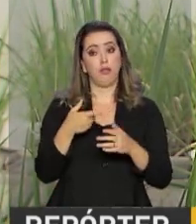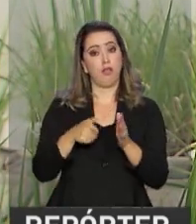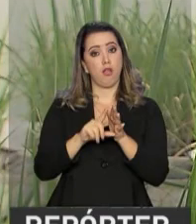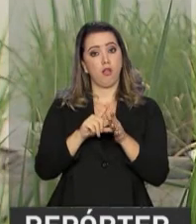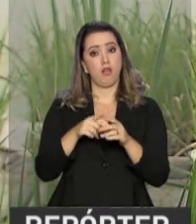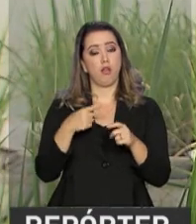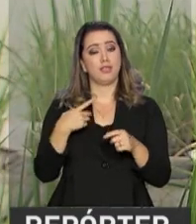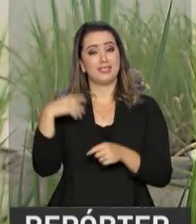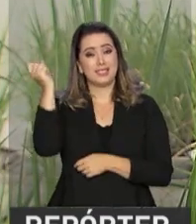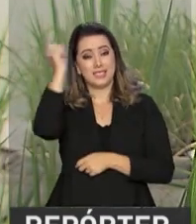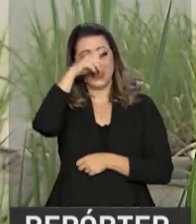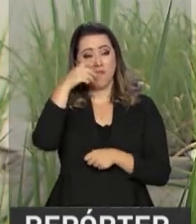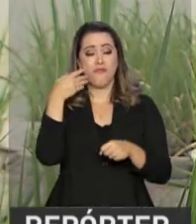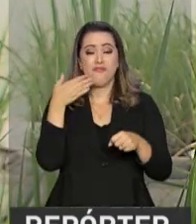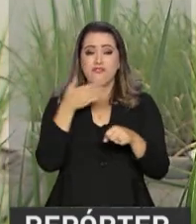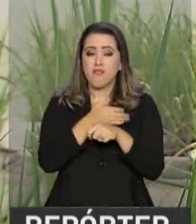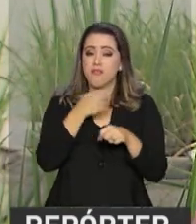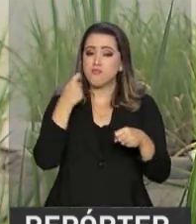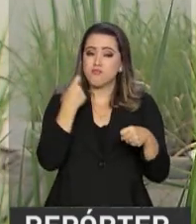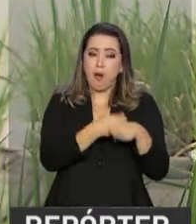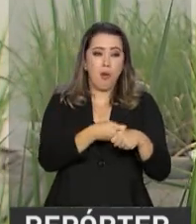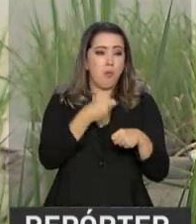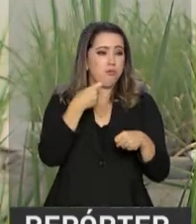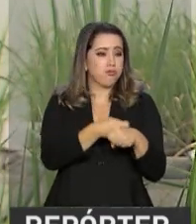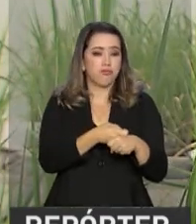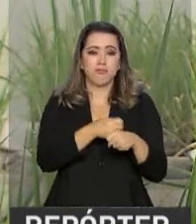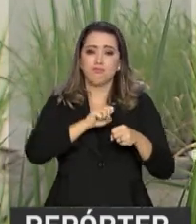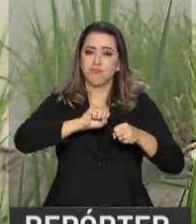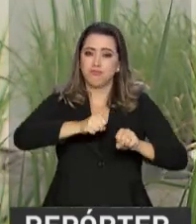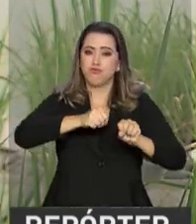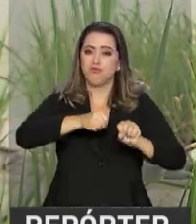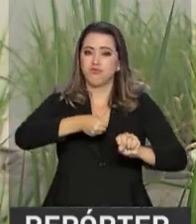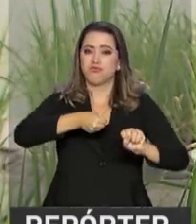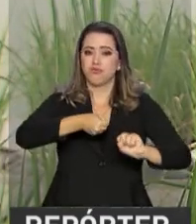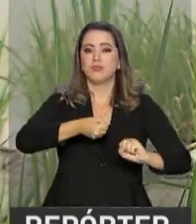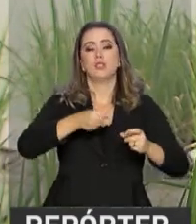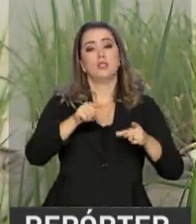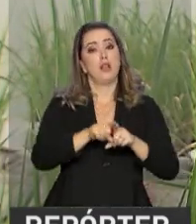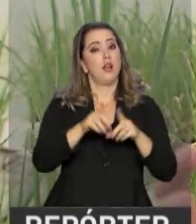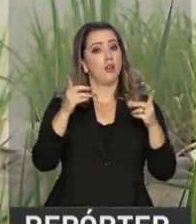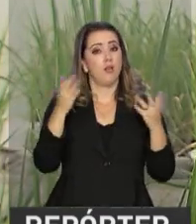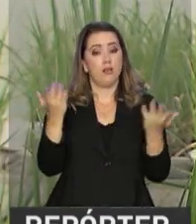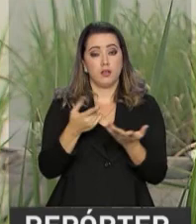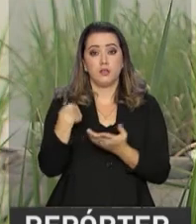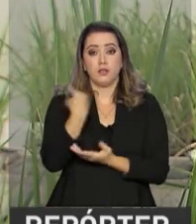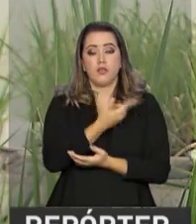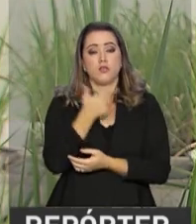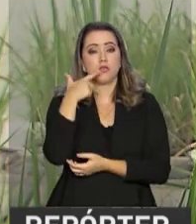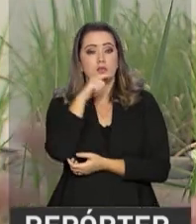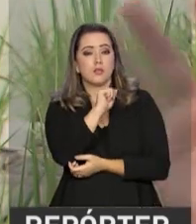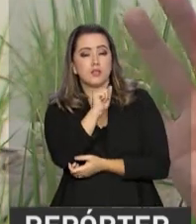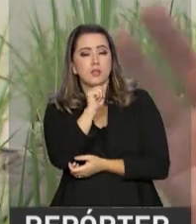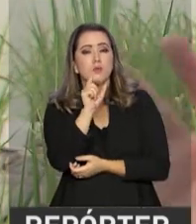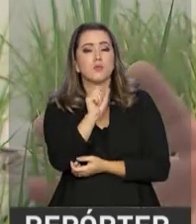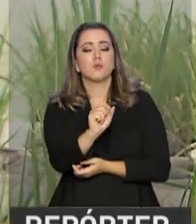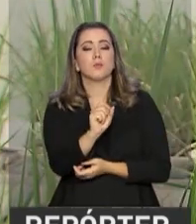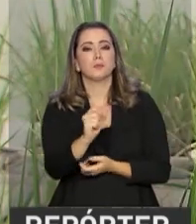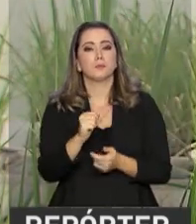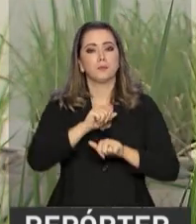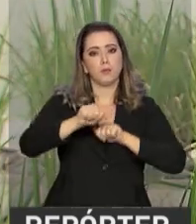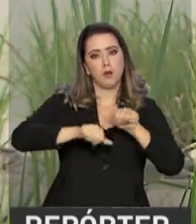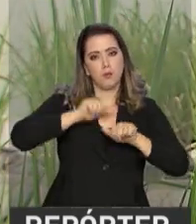esses polímeros é um esses açúcares esses nutrientes uma vez feito isso nós conseguimos então é